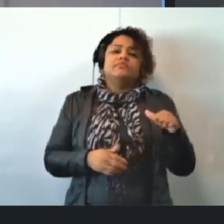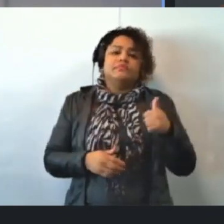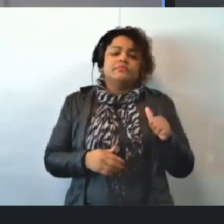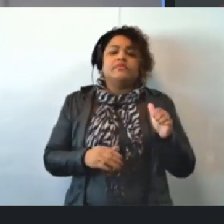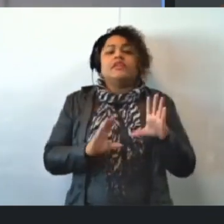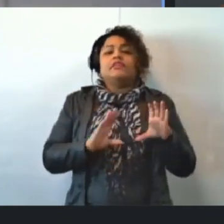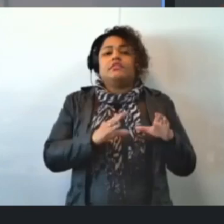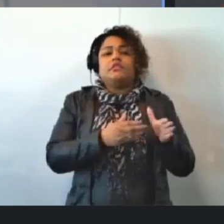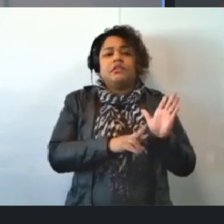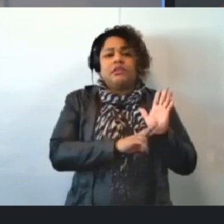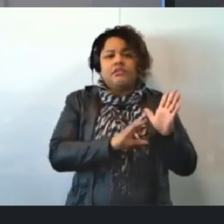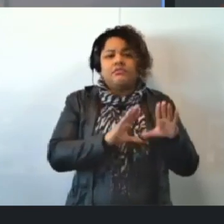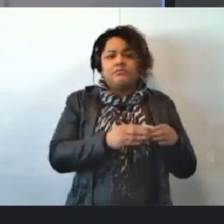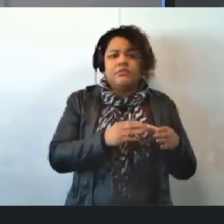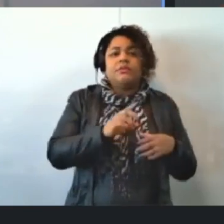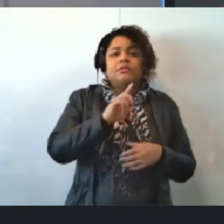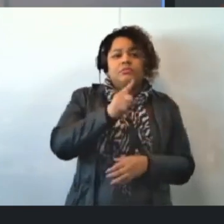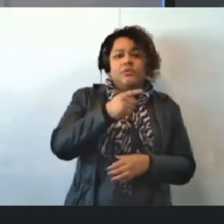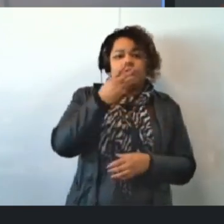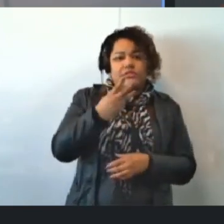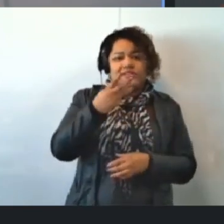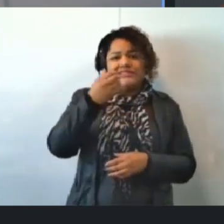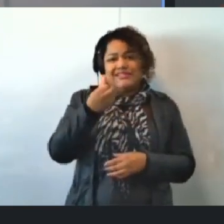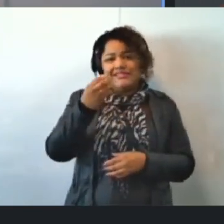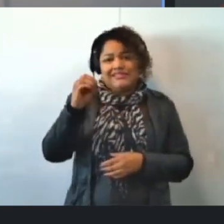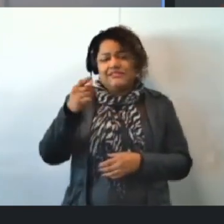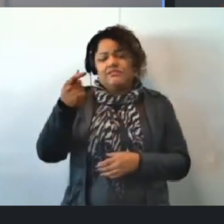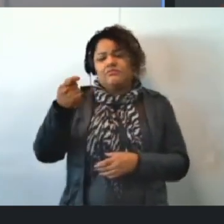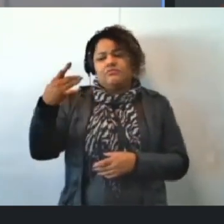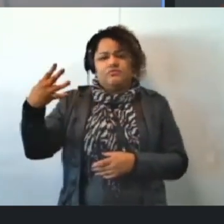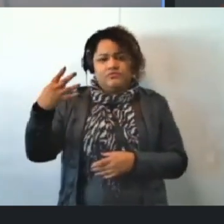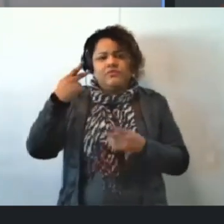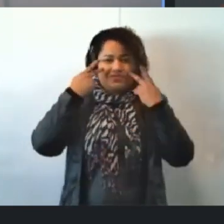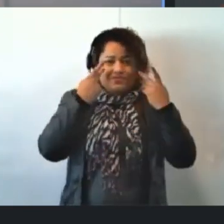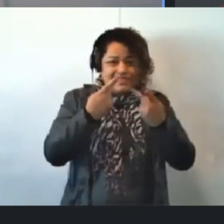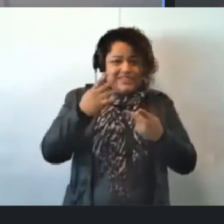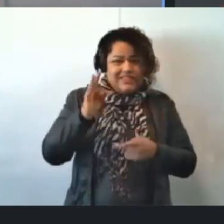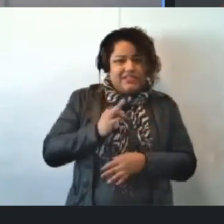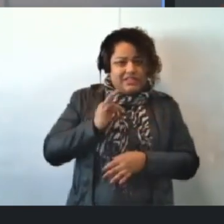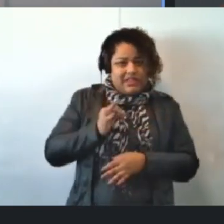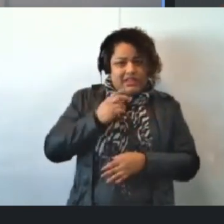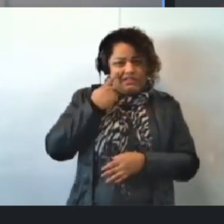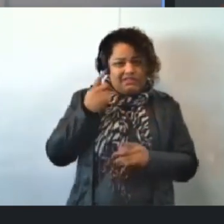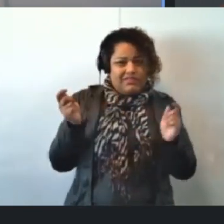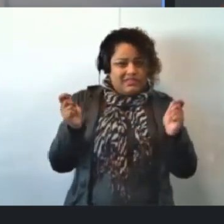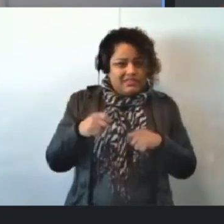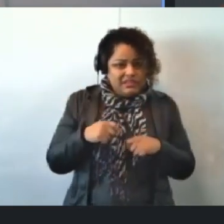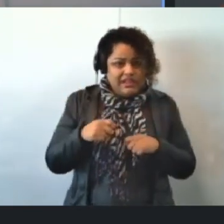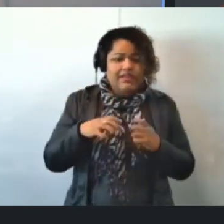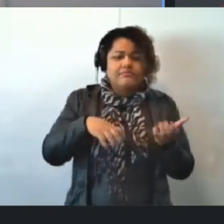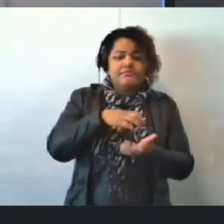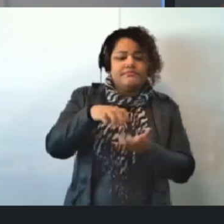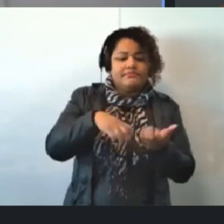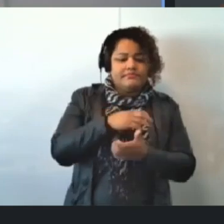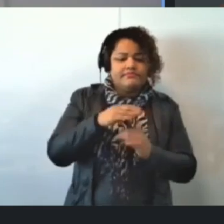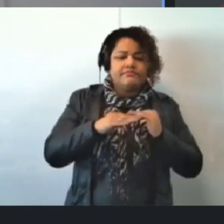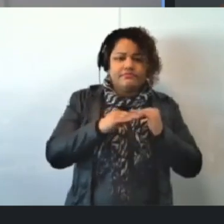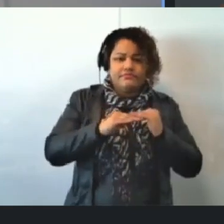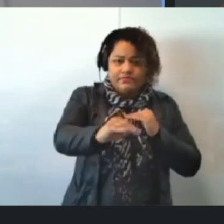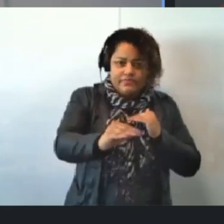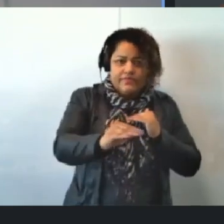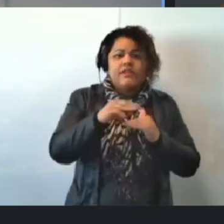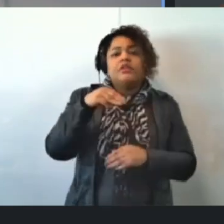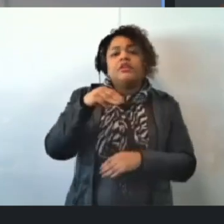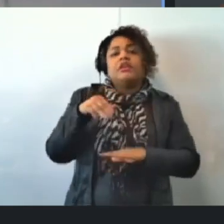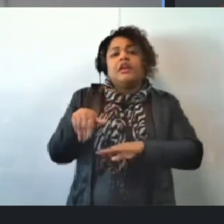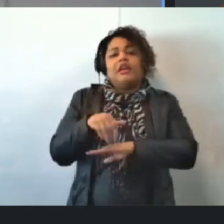1360 de 24, uma visita técnica. Verificar a possibilidade de pavimentação da Avenida Maurício José dos Santos. Dia